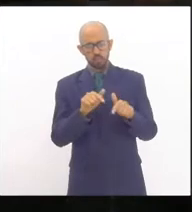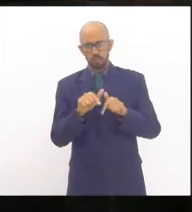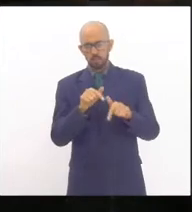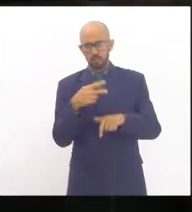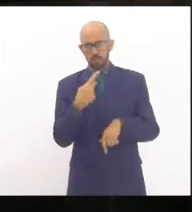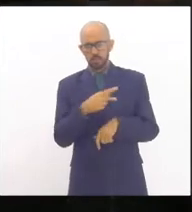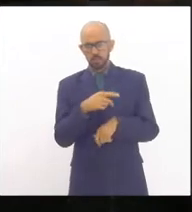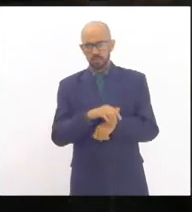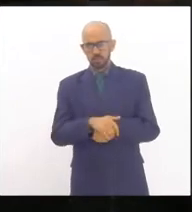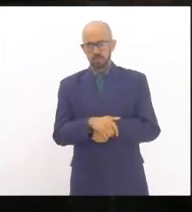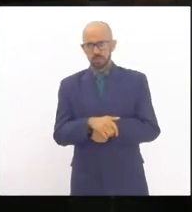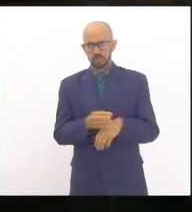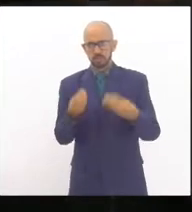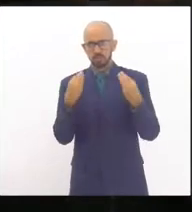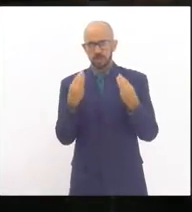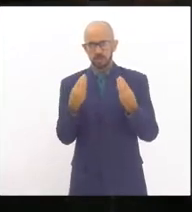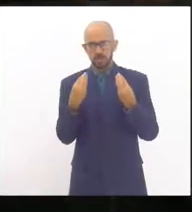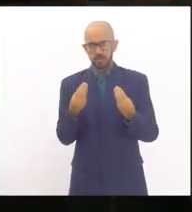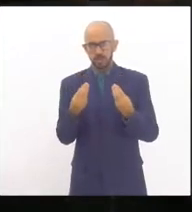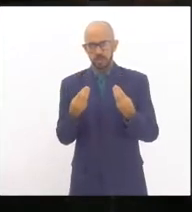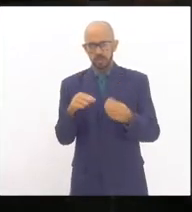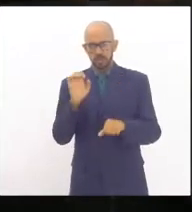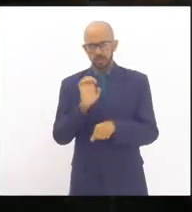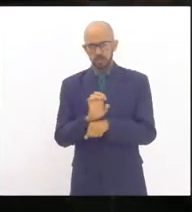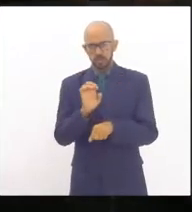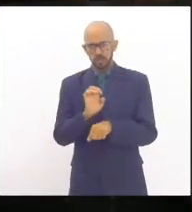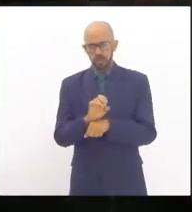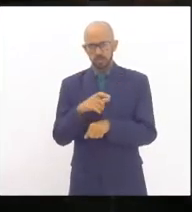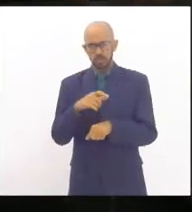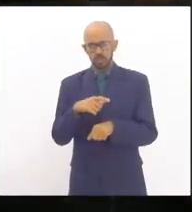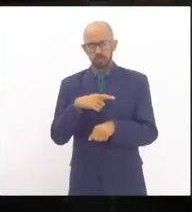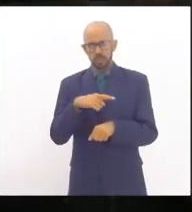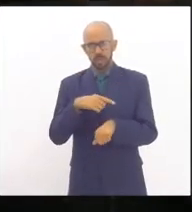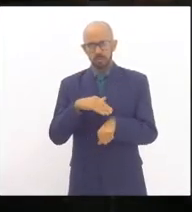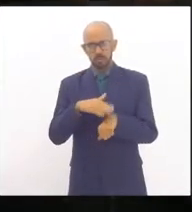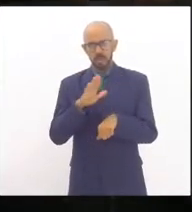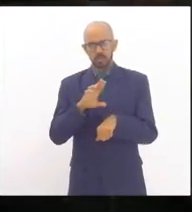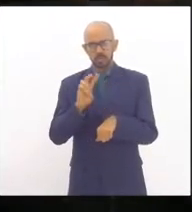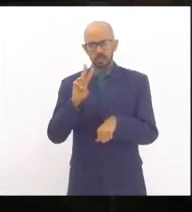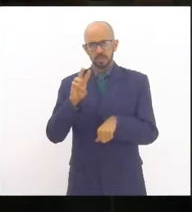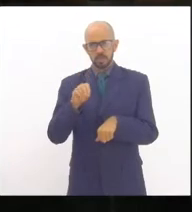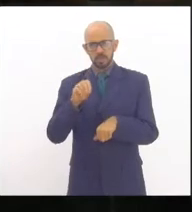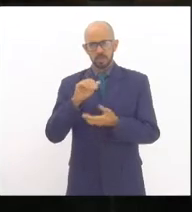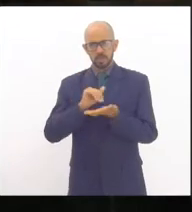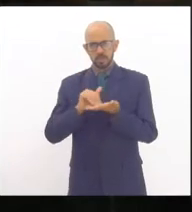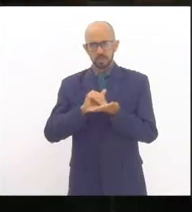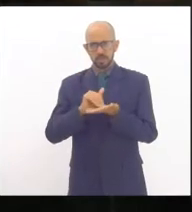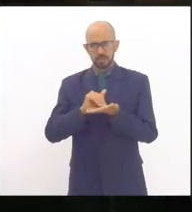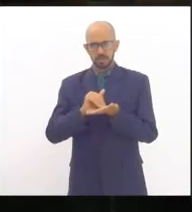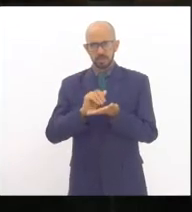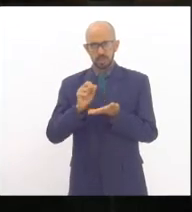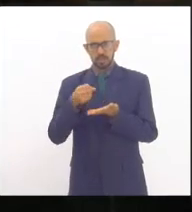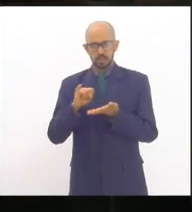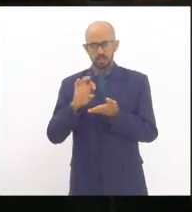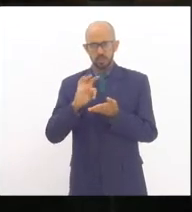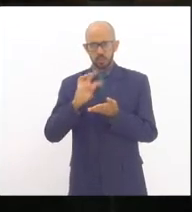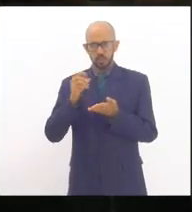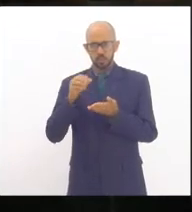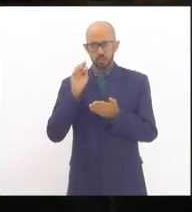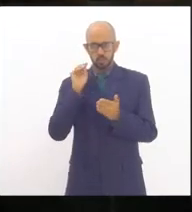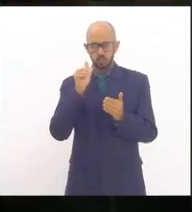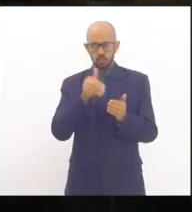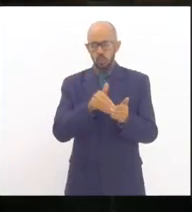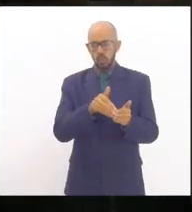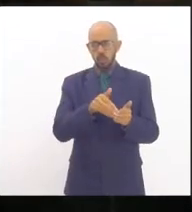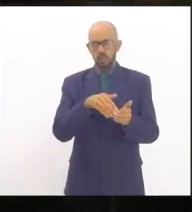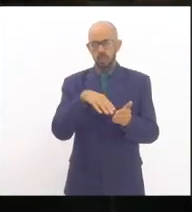que o Estado tem então mais de 30 secretarias oi tá tudo se concentrar na